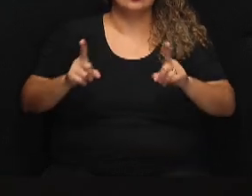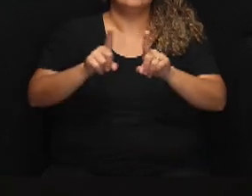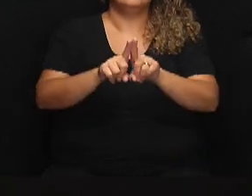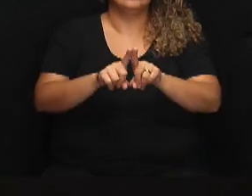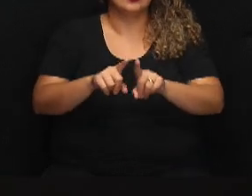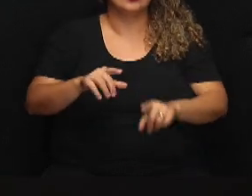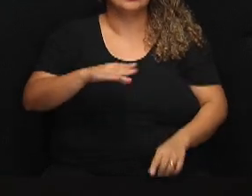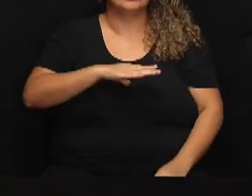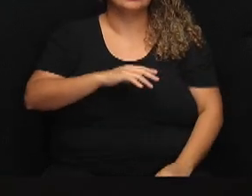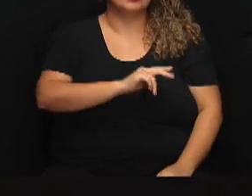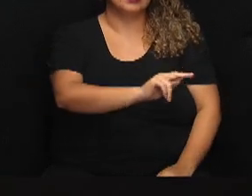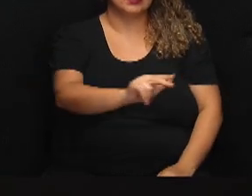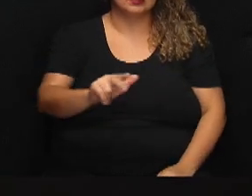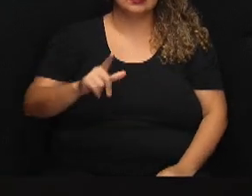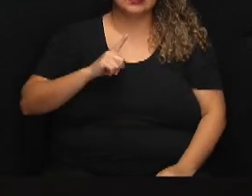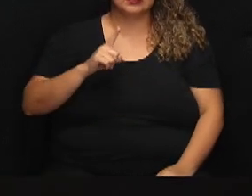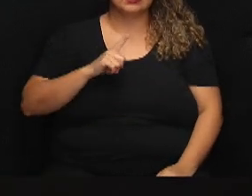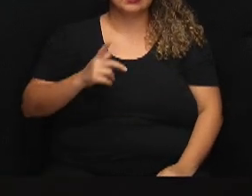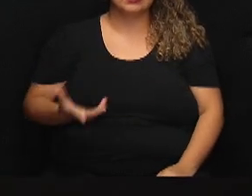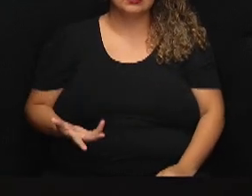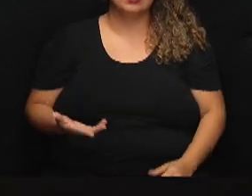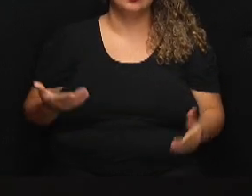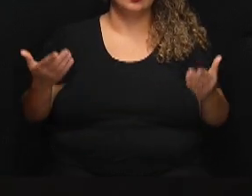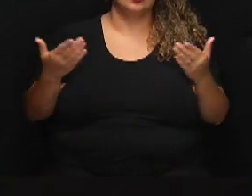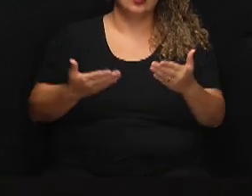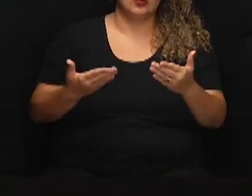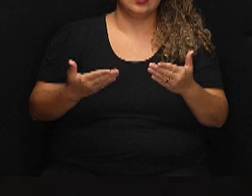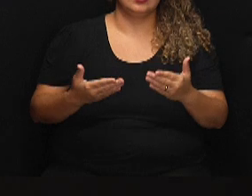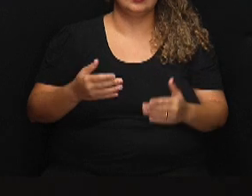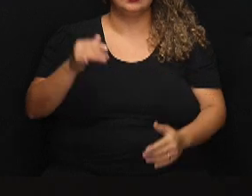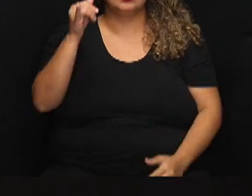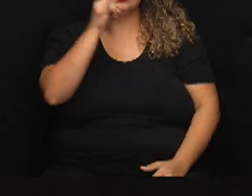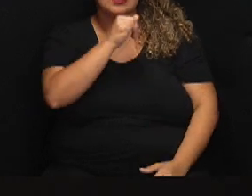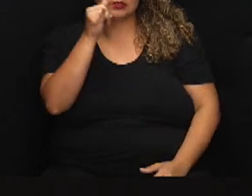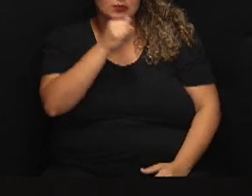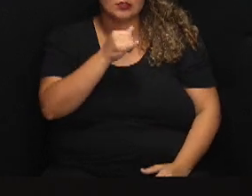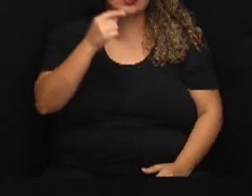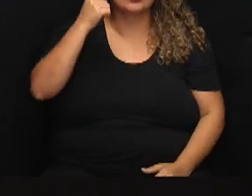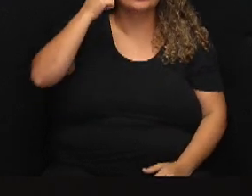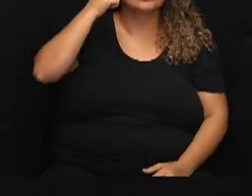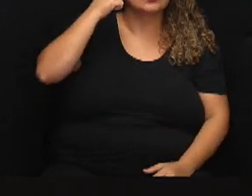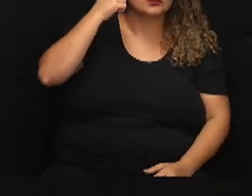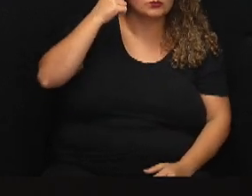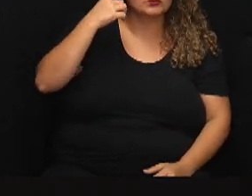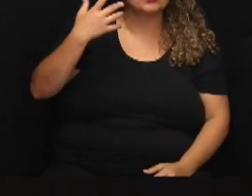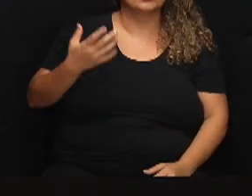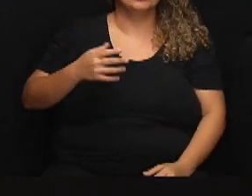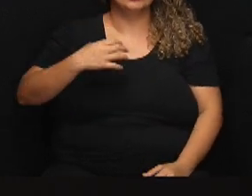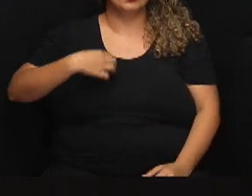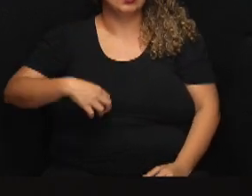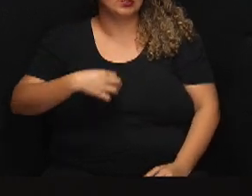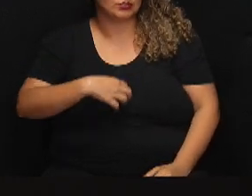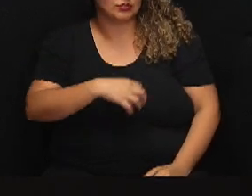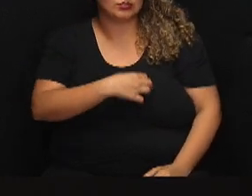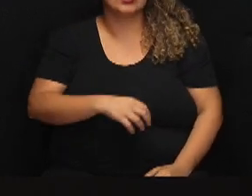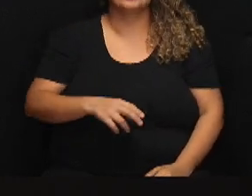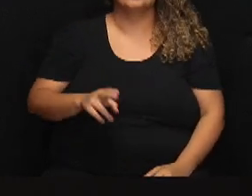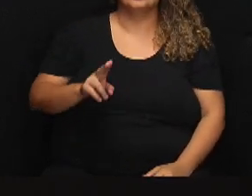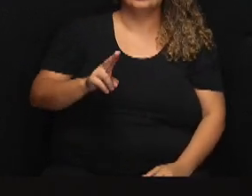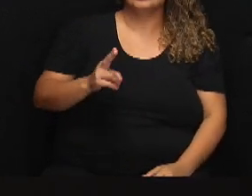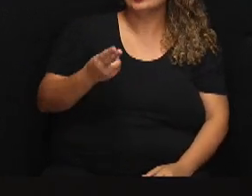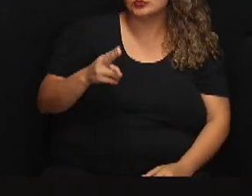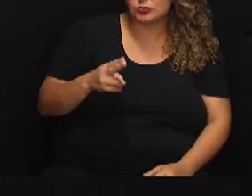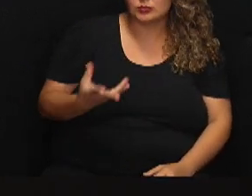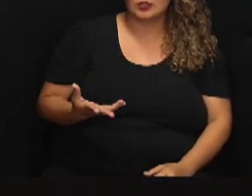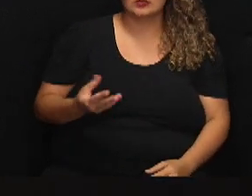que a gente tem. A gente tem cidade irmã hoje na Itália, no Japão, na Argentina, no Uruguai, mas como que a gente